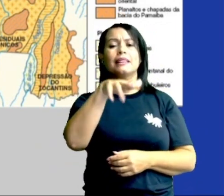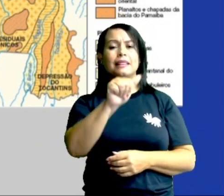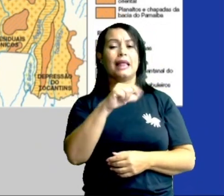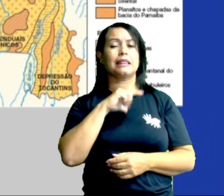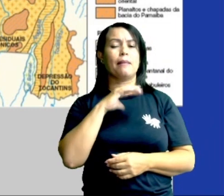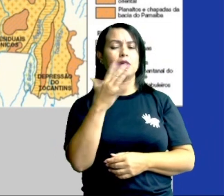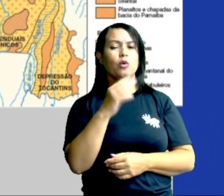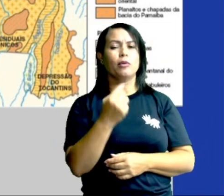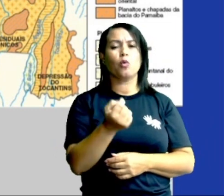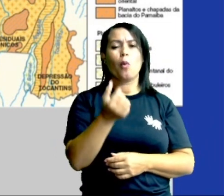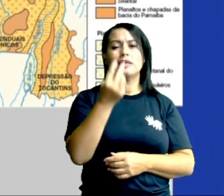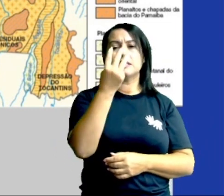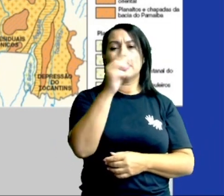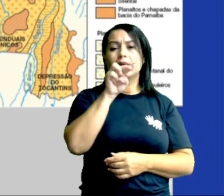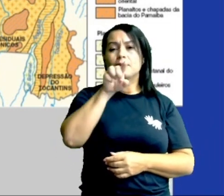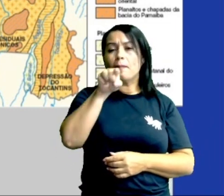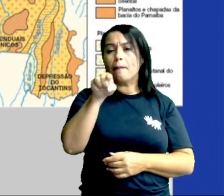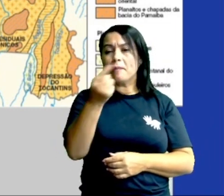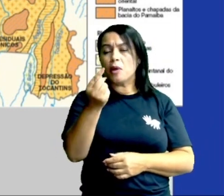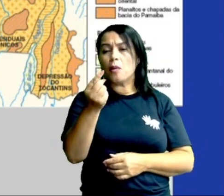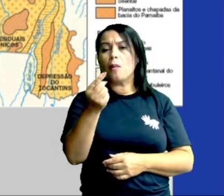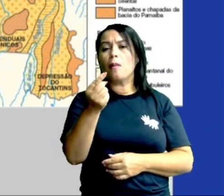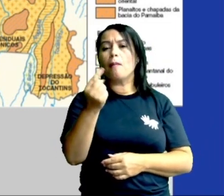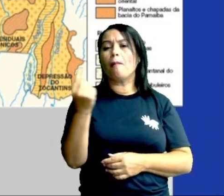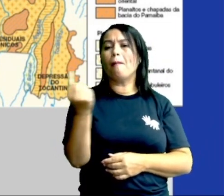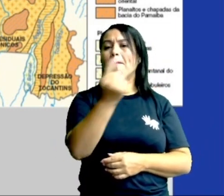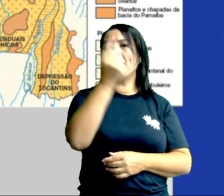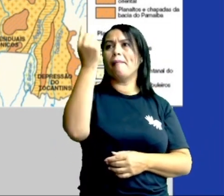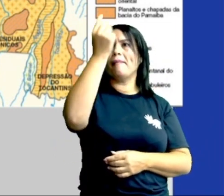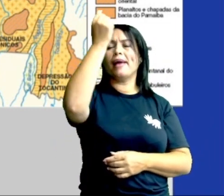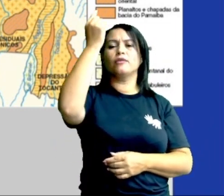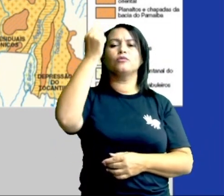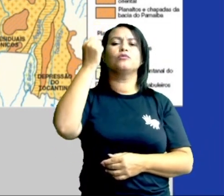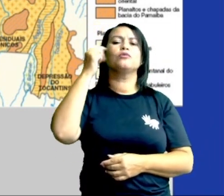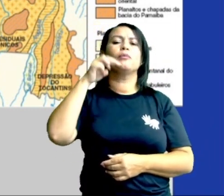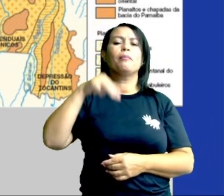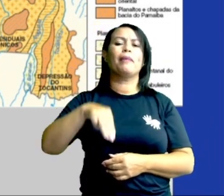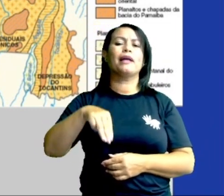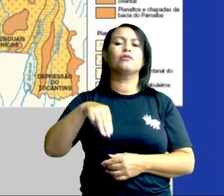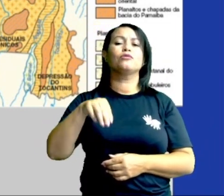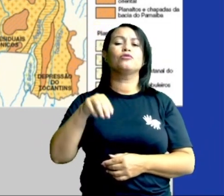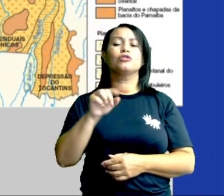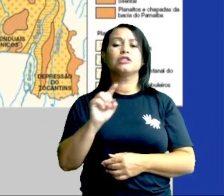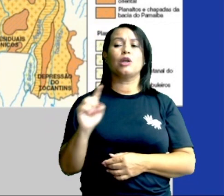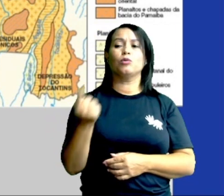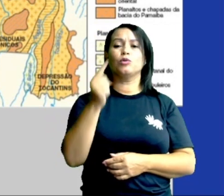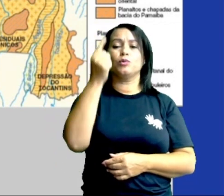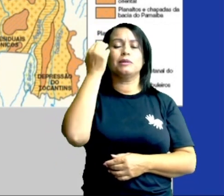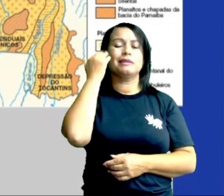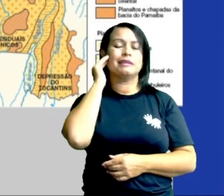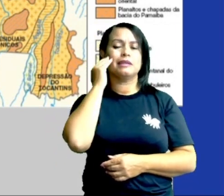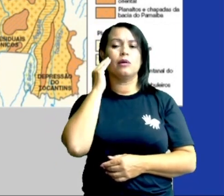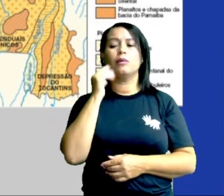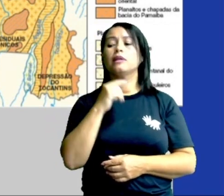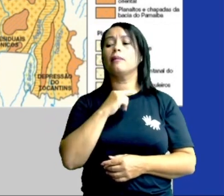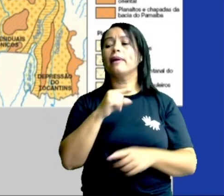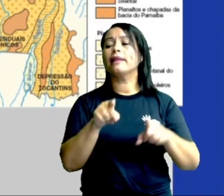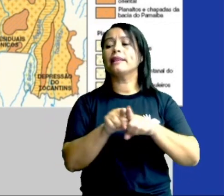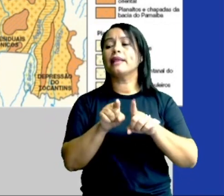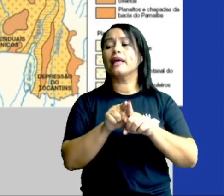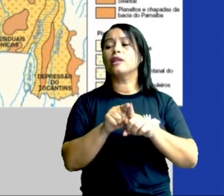3.000 metros de altitude tá bom nesse segundo o mapa a gente tem as principais formas de relevo de acordo com a classificação de um geógrafo